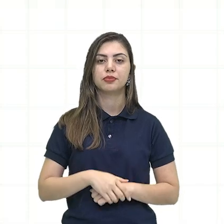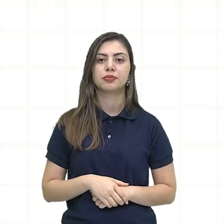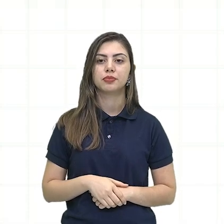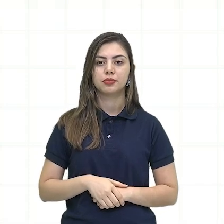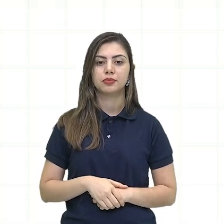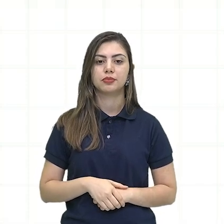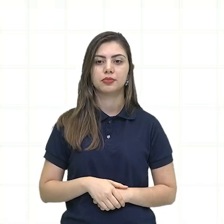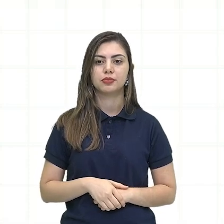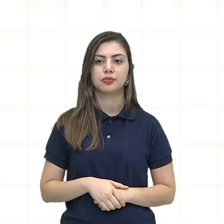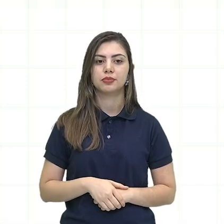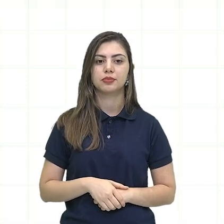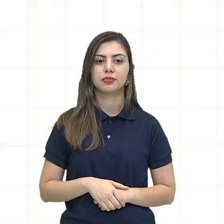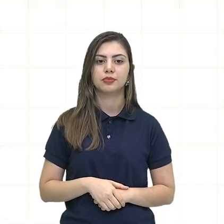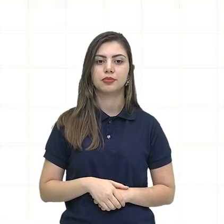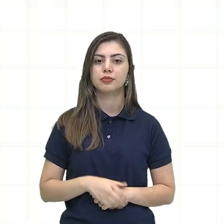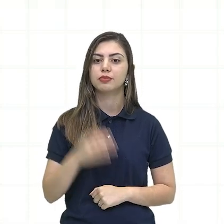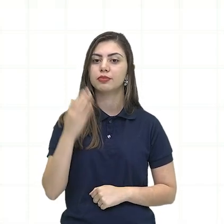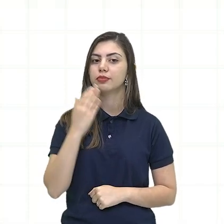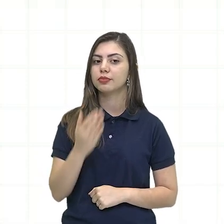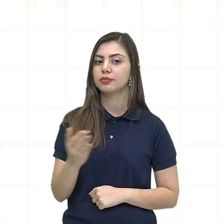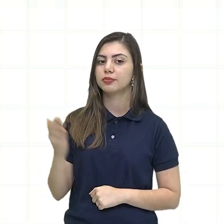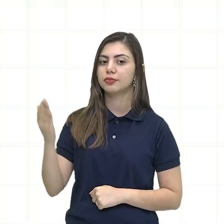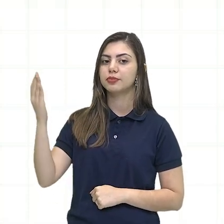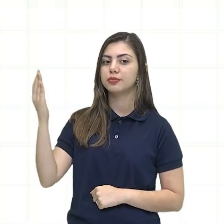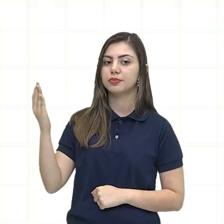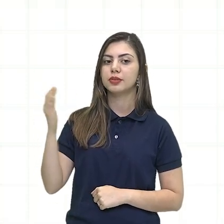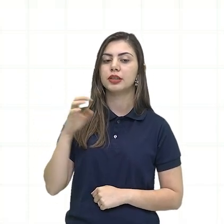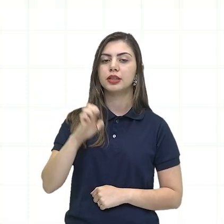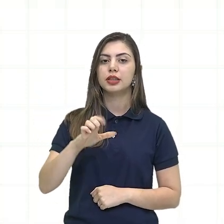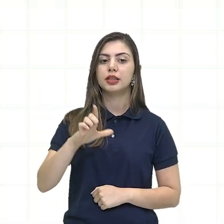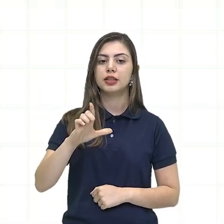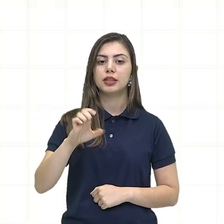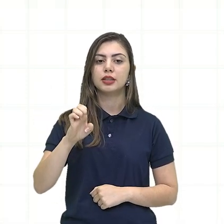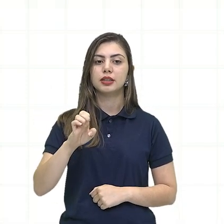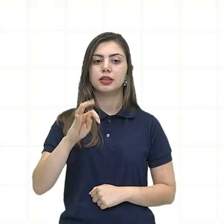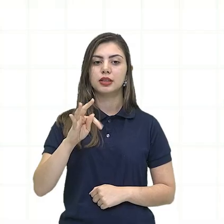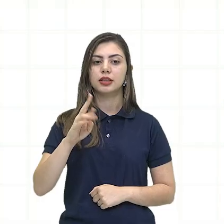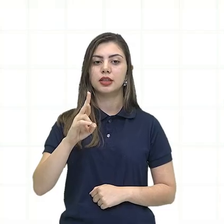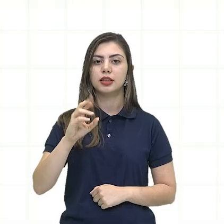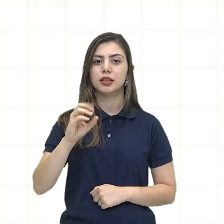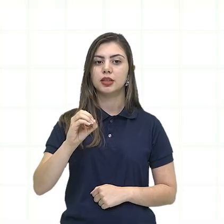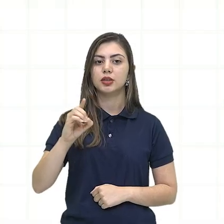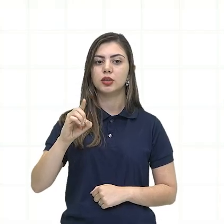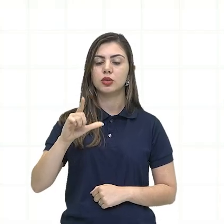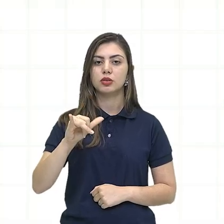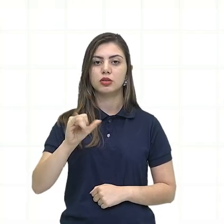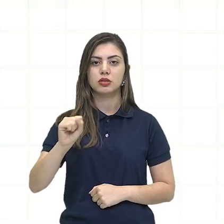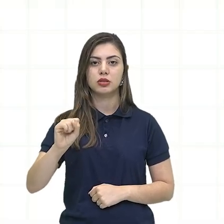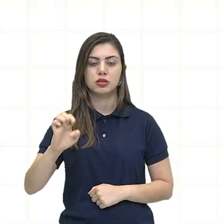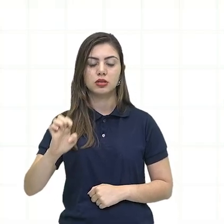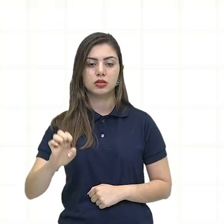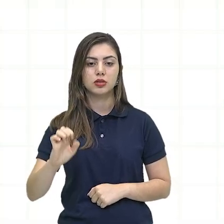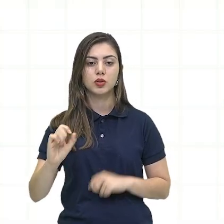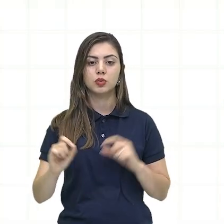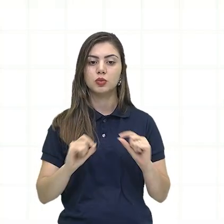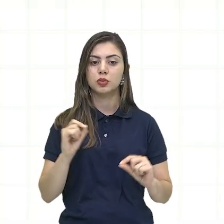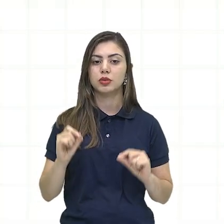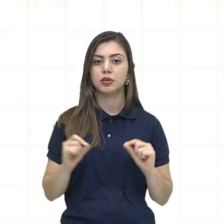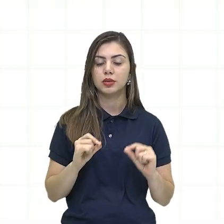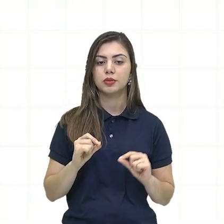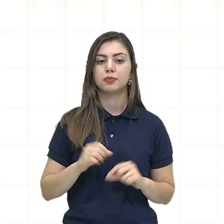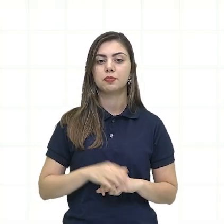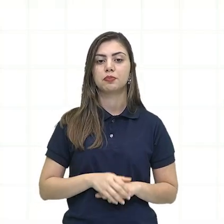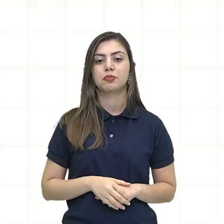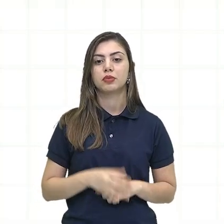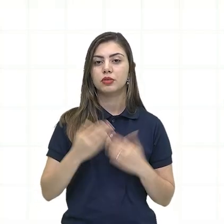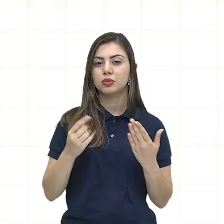agora para a eletrólise. Então, nós vimos aí que nós vamos ter a quebra